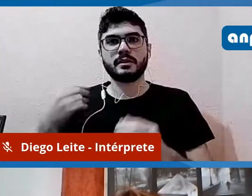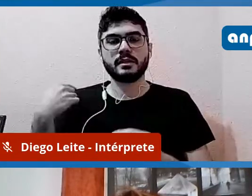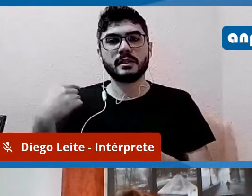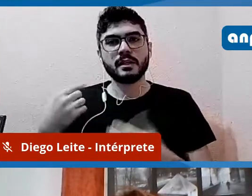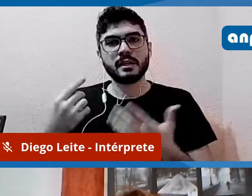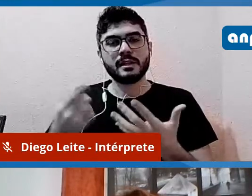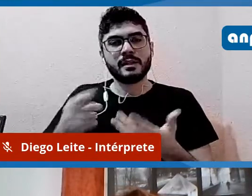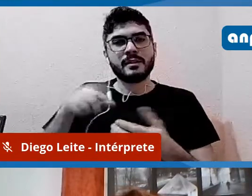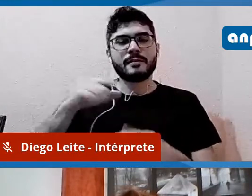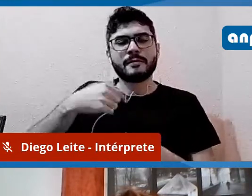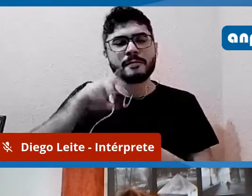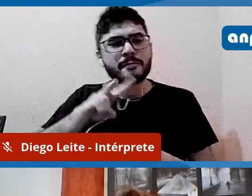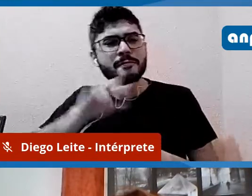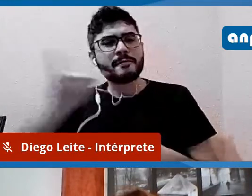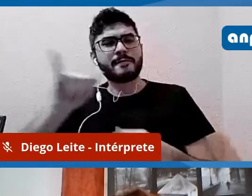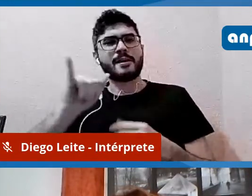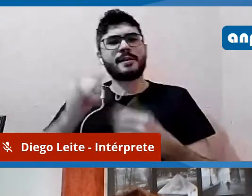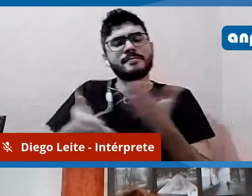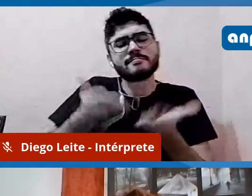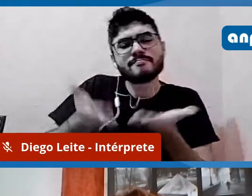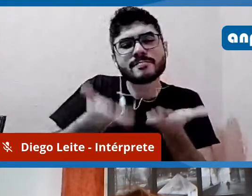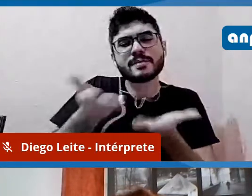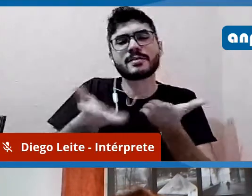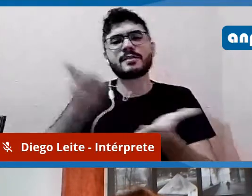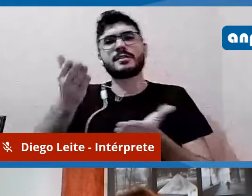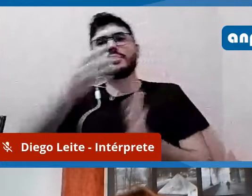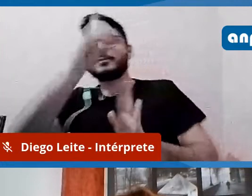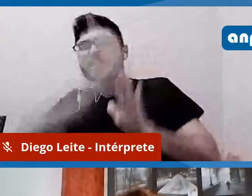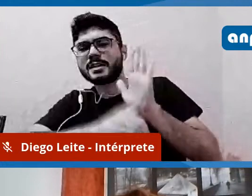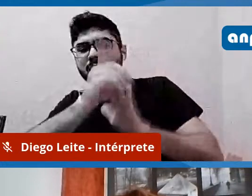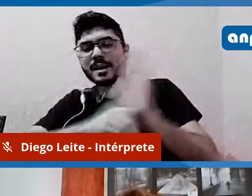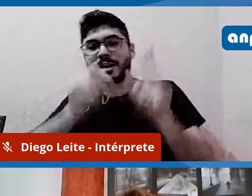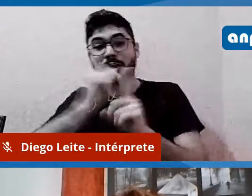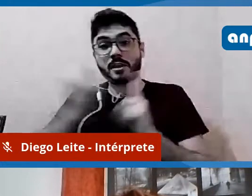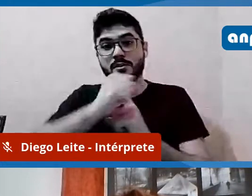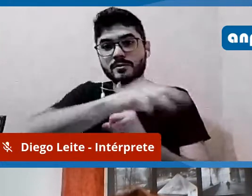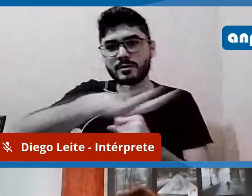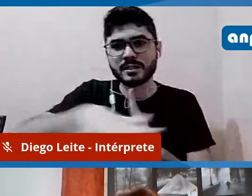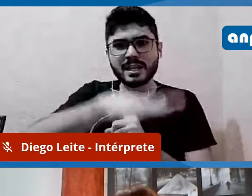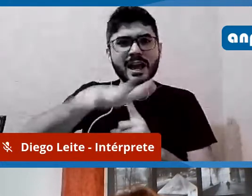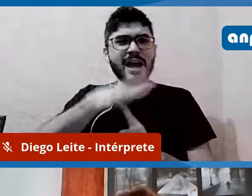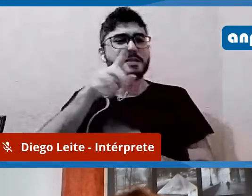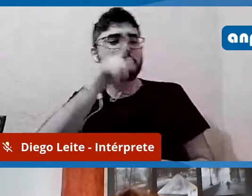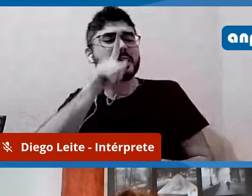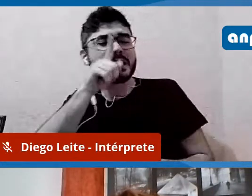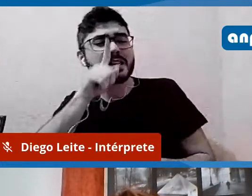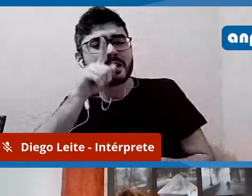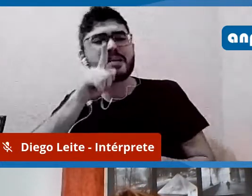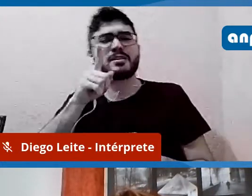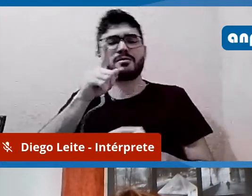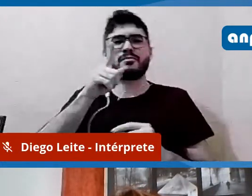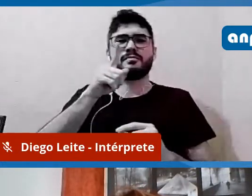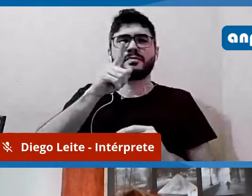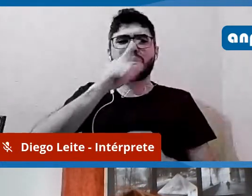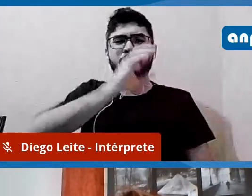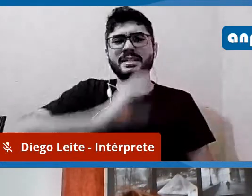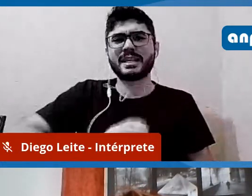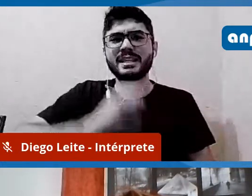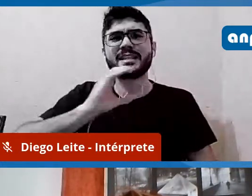em risco, dos direitos sociais em risco, da cidadania em risco, né? Mas no plano de